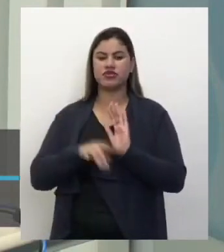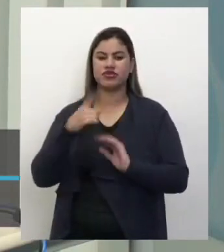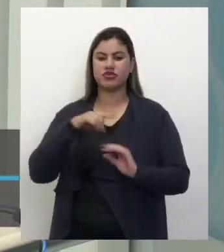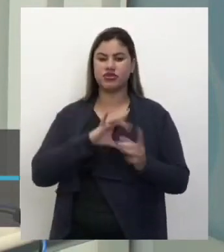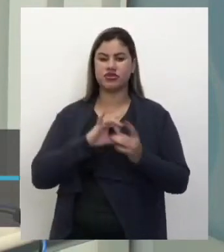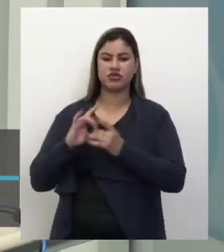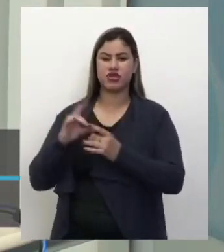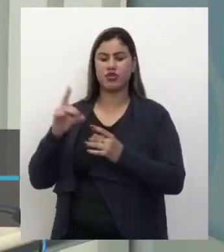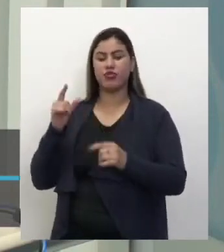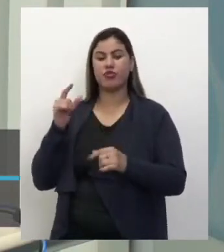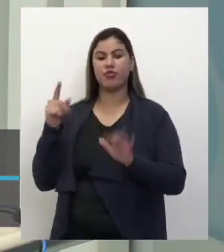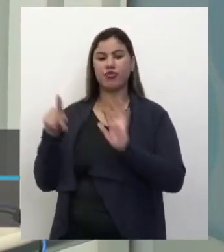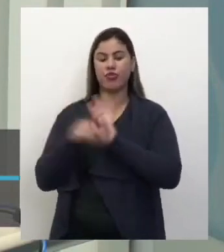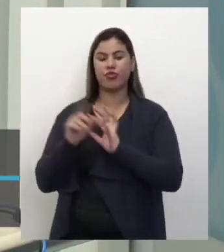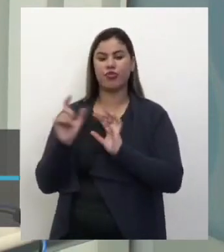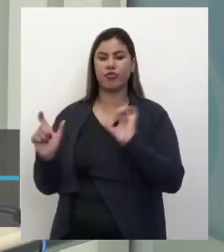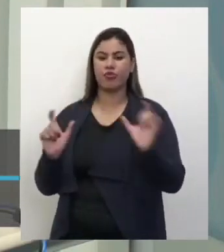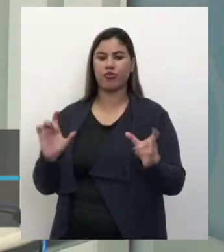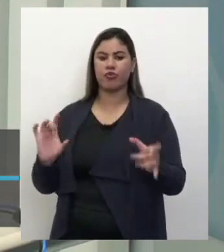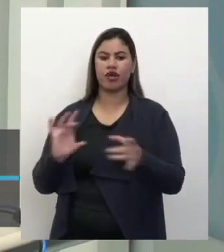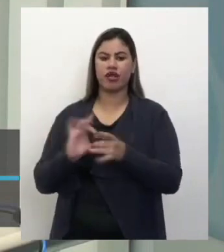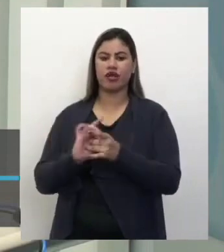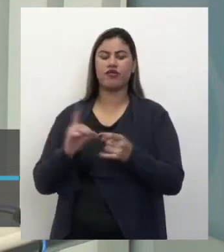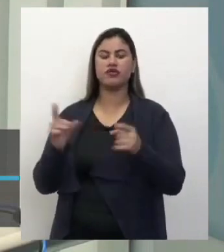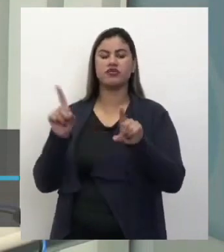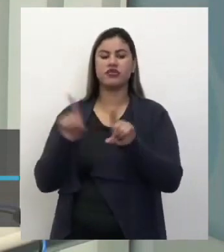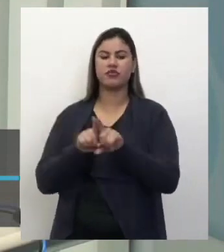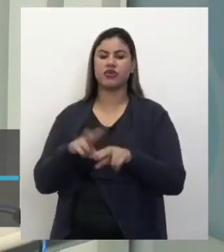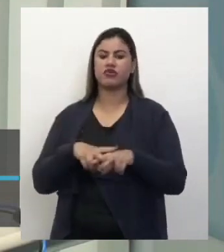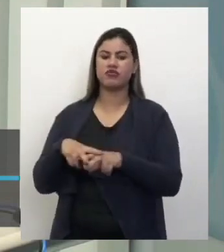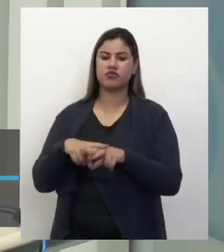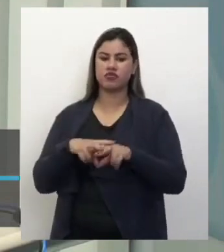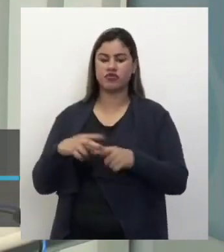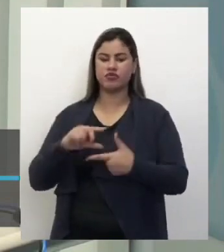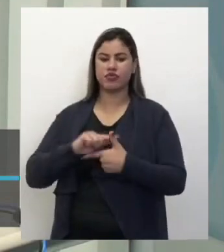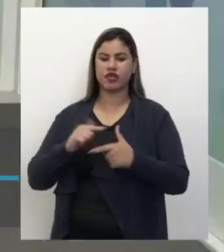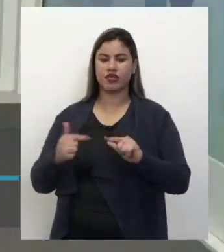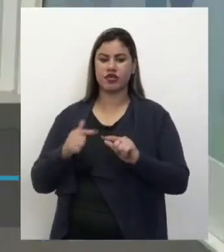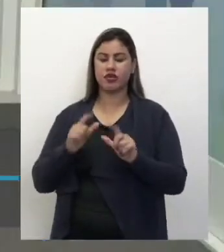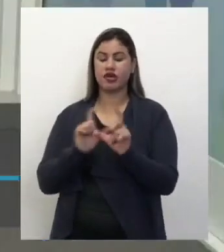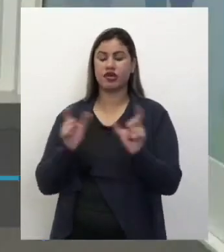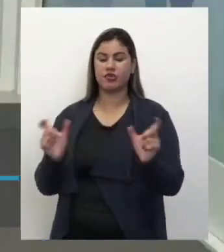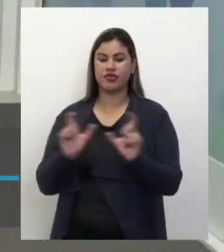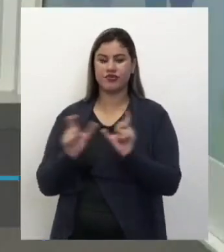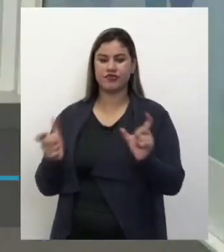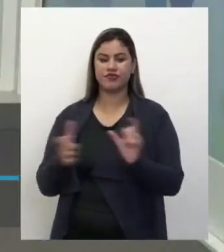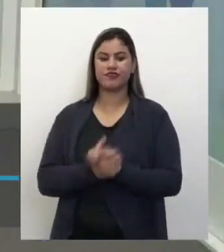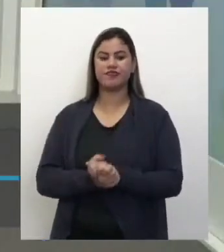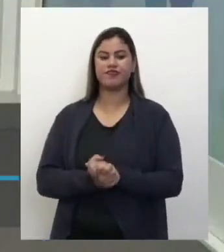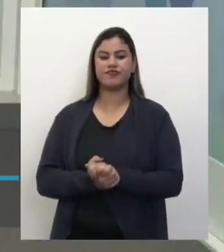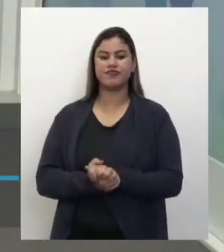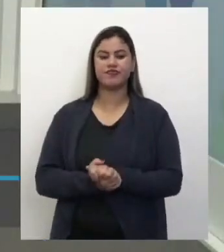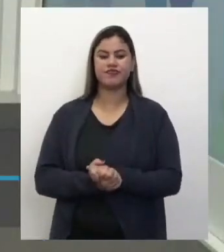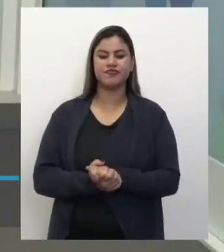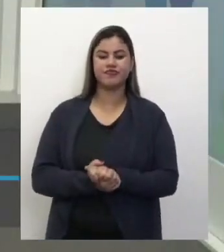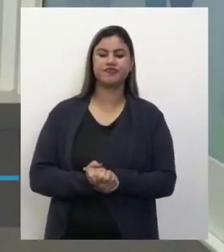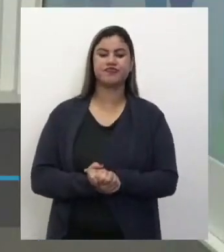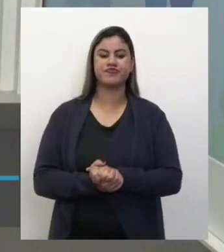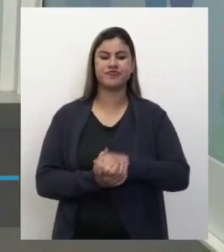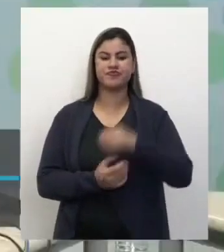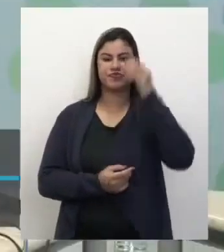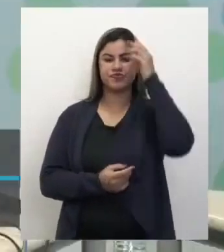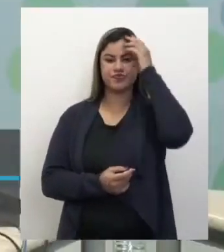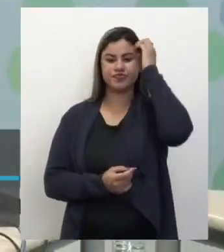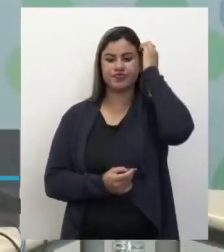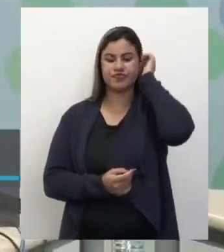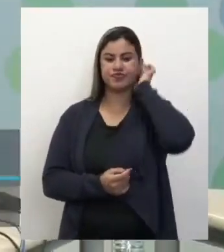das conjunções e vou fazer uma pequena revisão de algumas classes gramaticais, tudo bem? Pois não, professora. Então vamos à